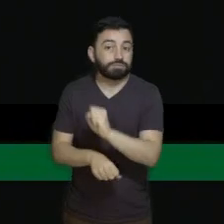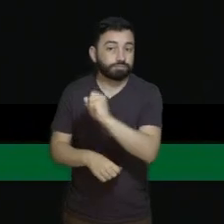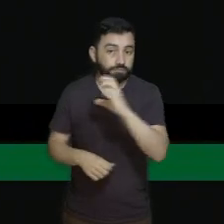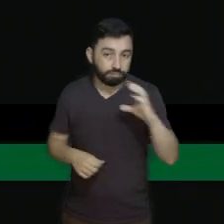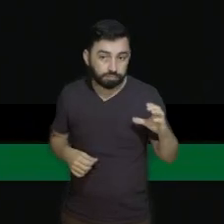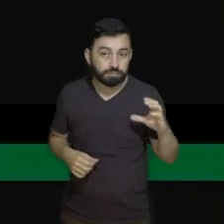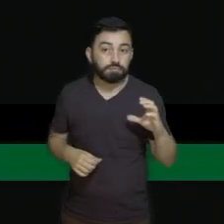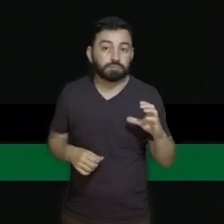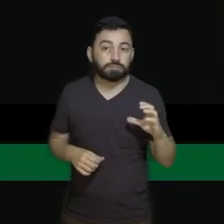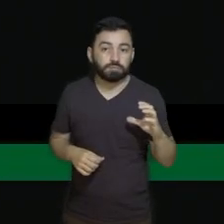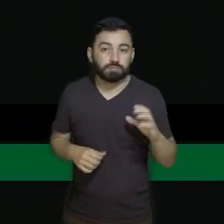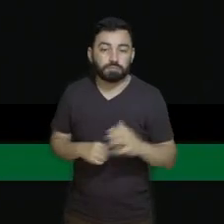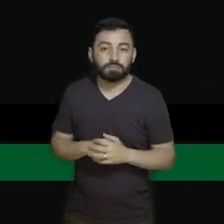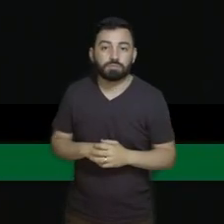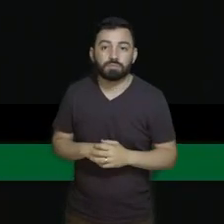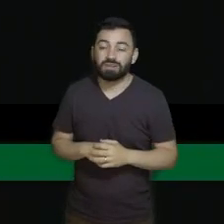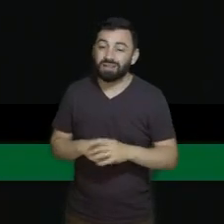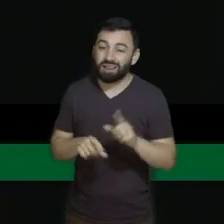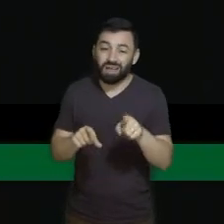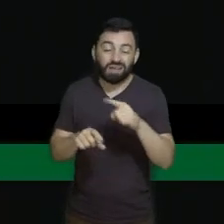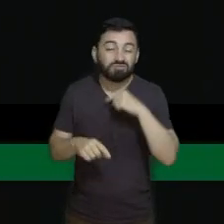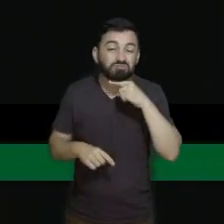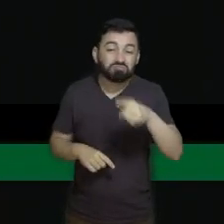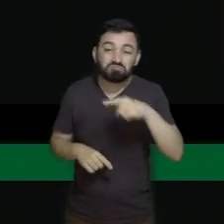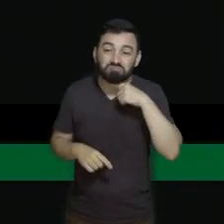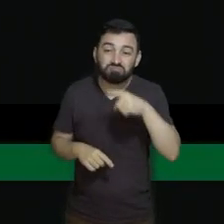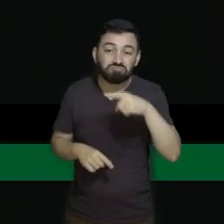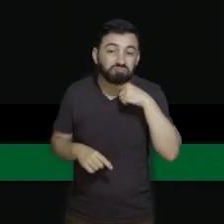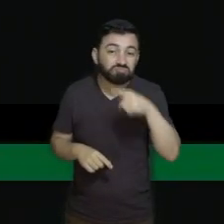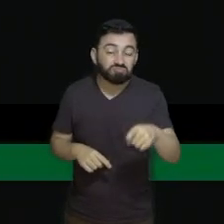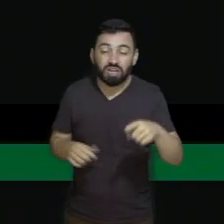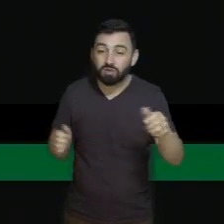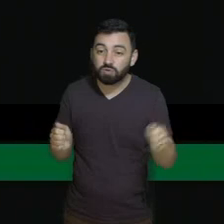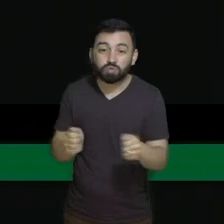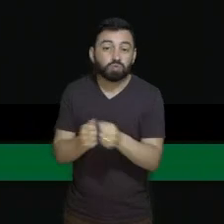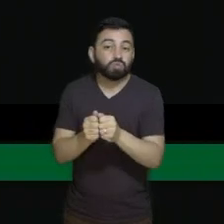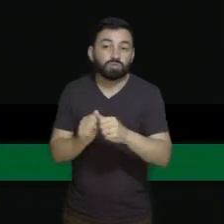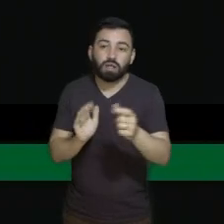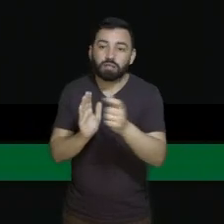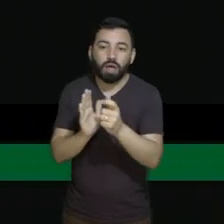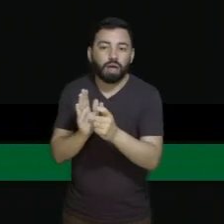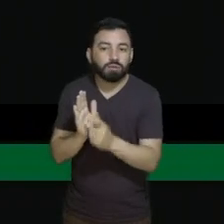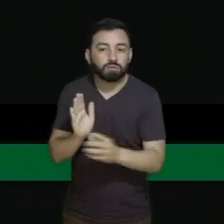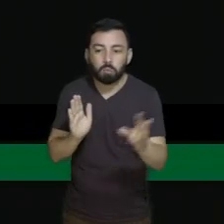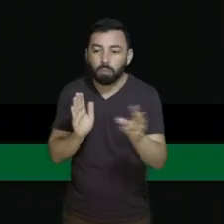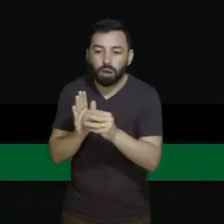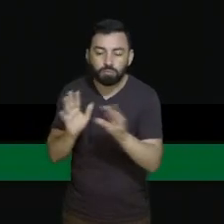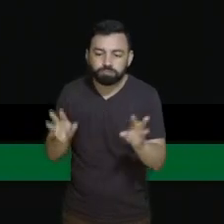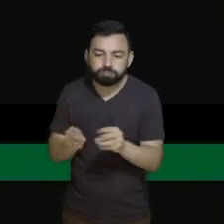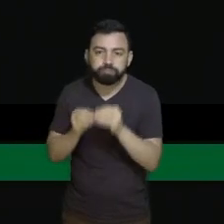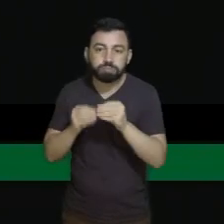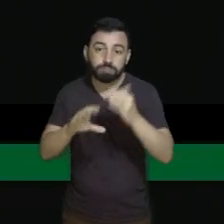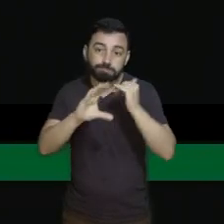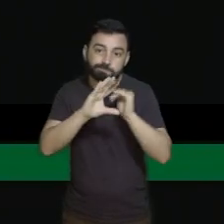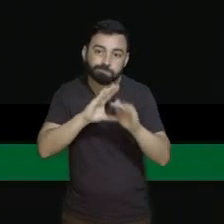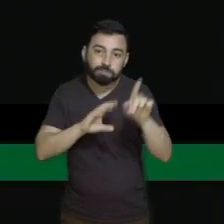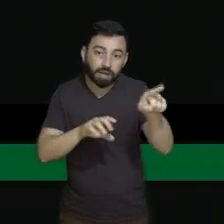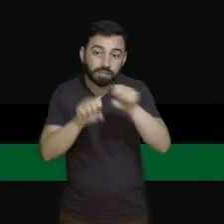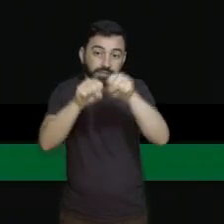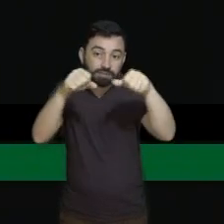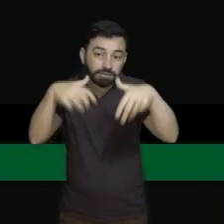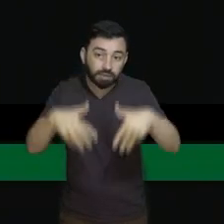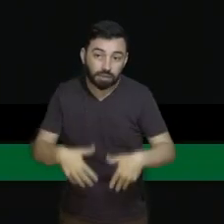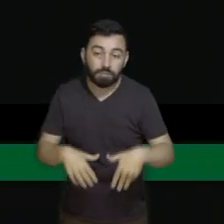Catarina não consegue juntar esses dados e encaminhar para o sistema